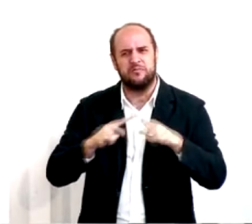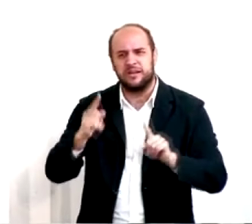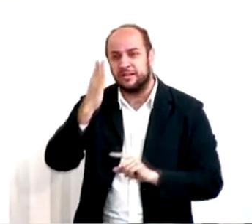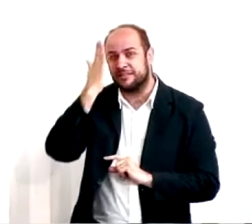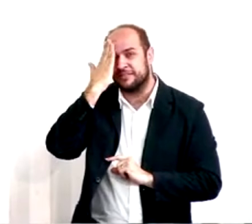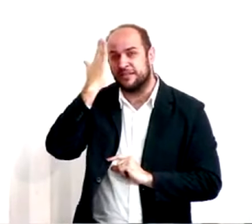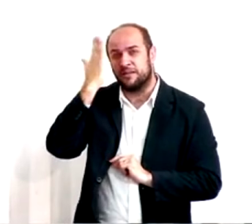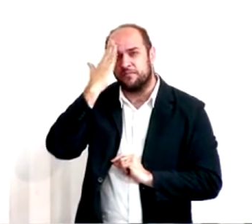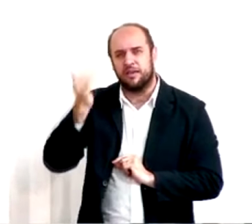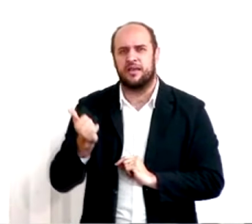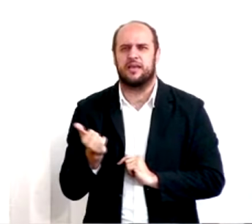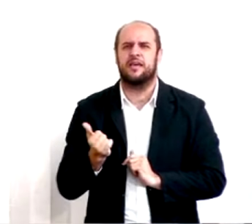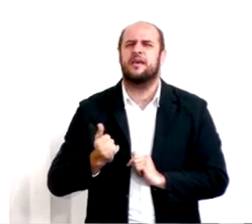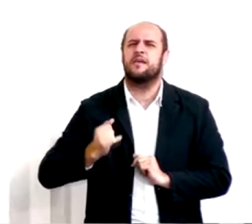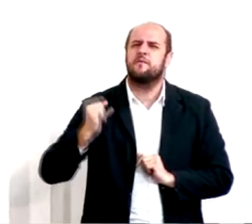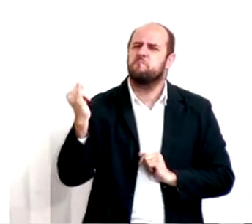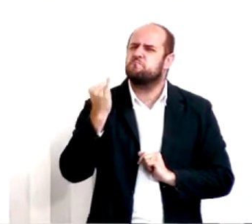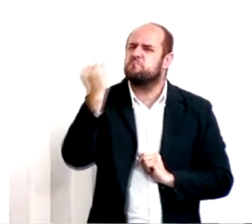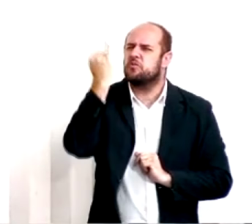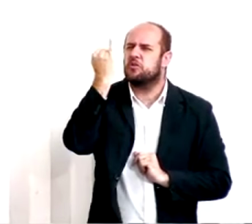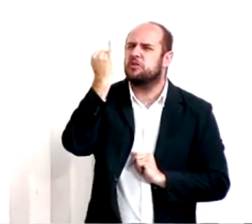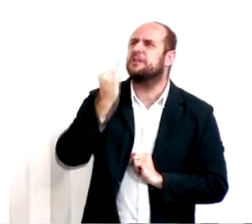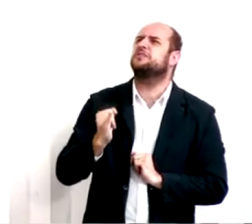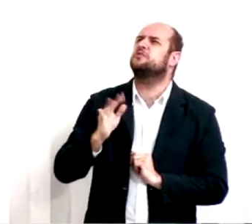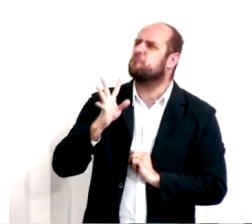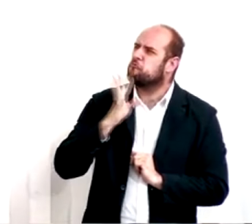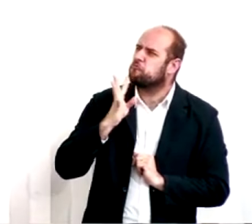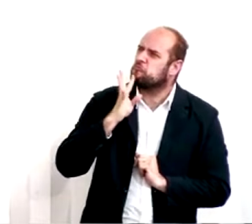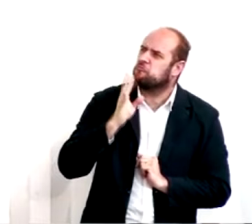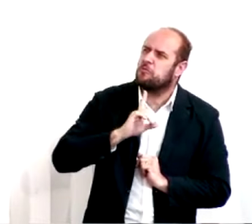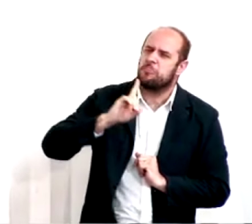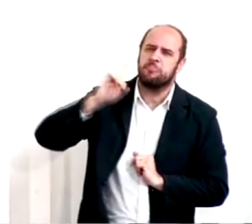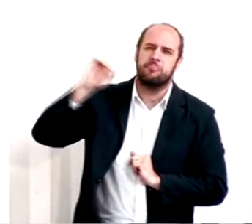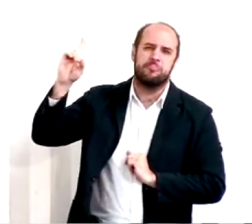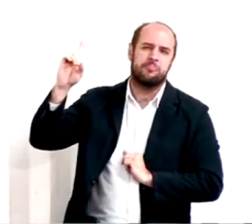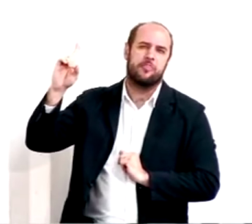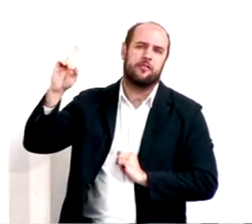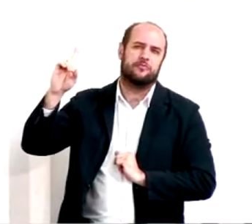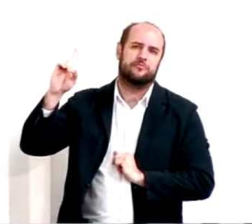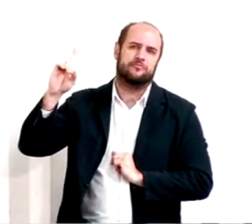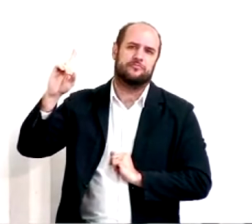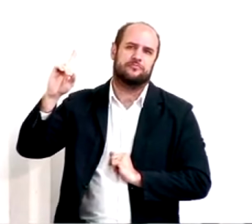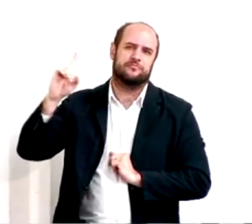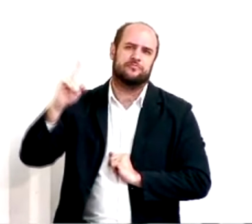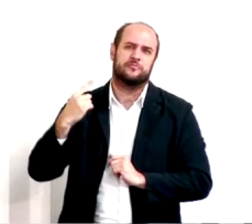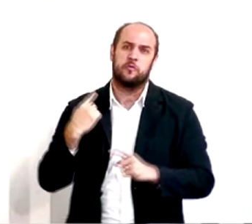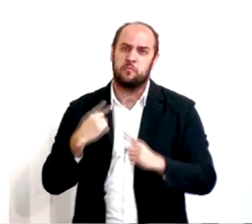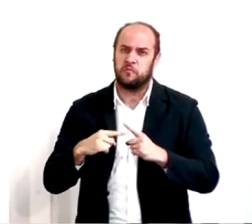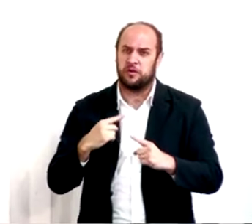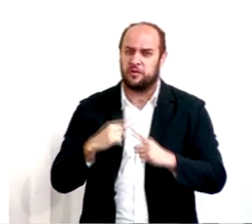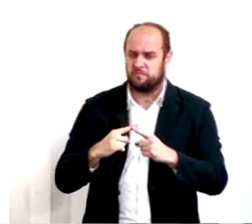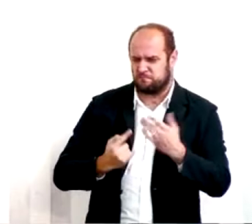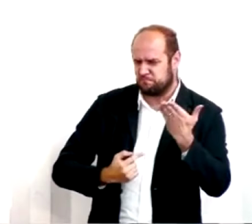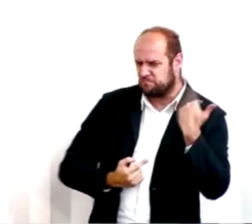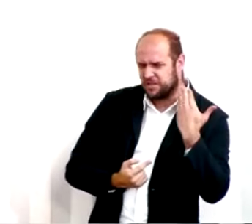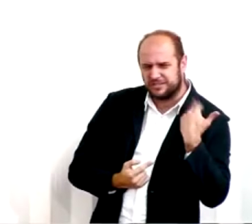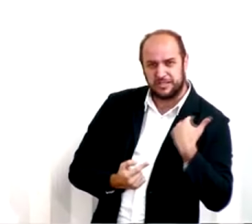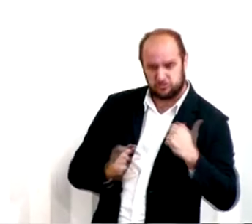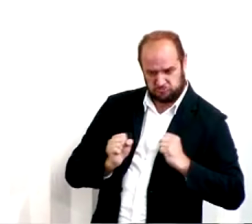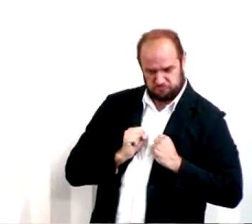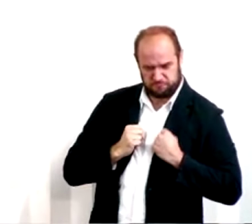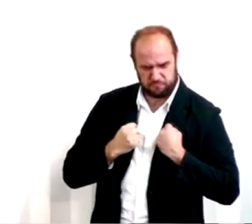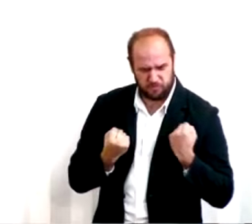que a glória de você conhecê-lo é dele é porque você não tá aqui ou no escuro para alcançar a